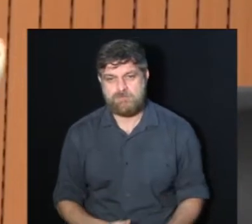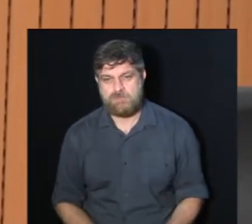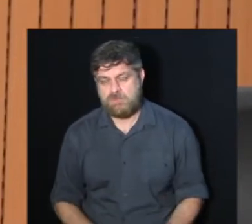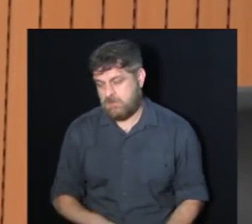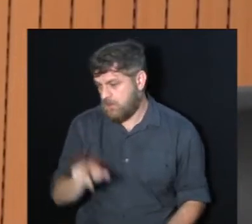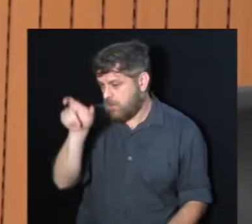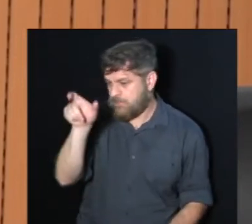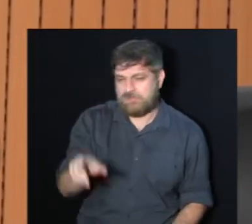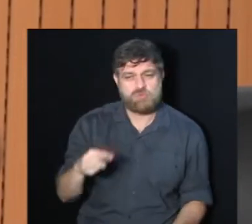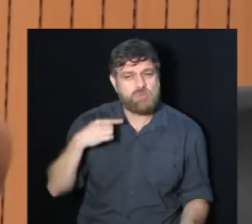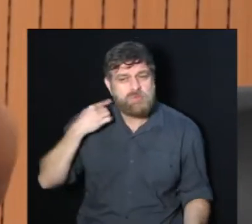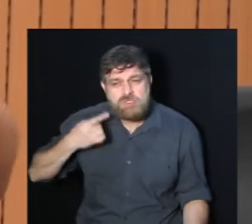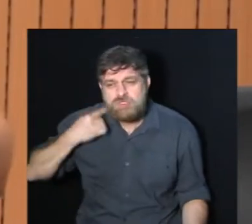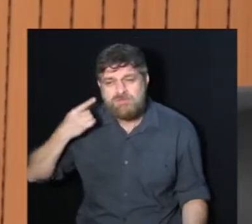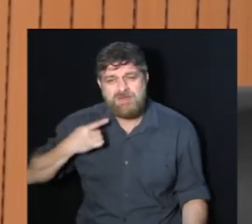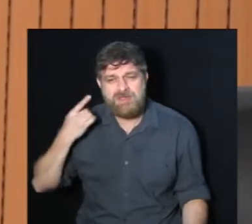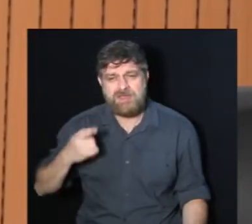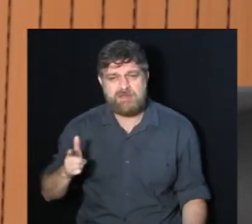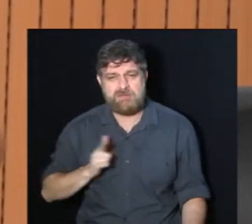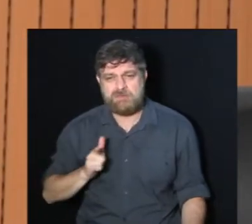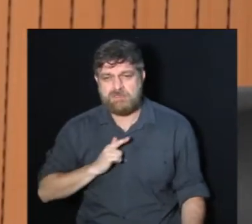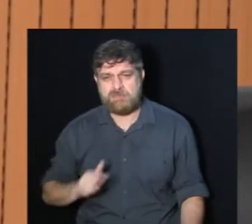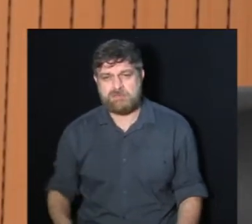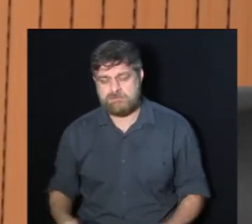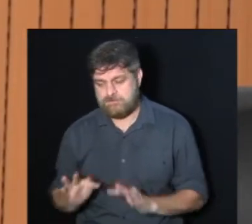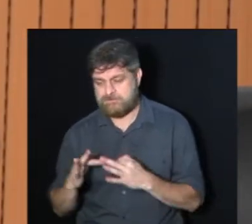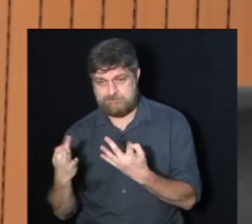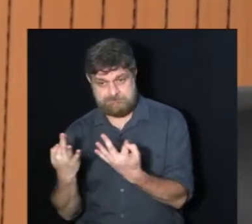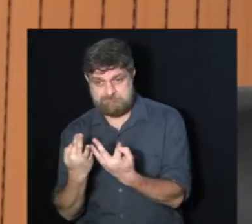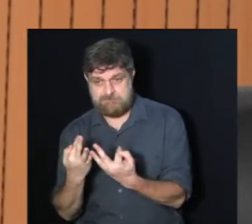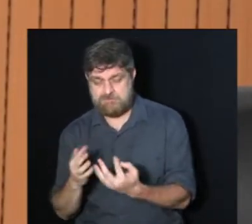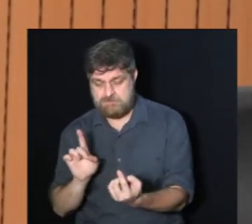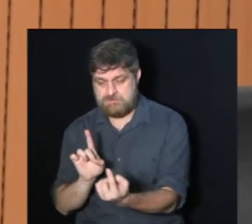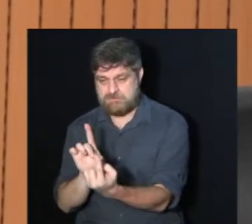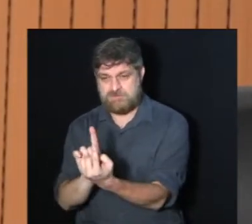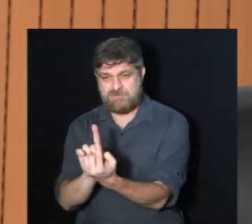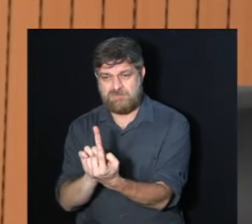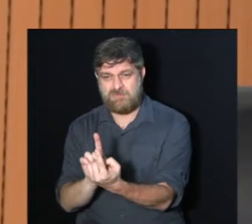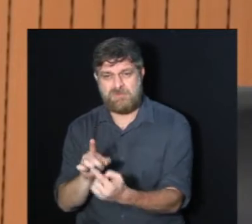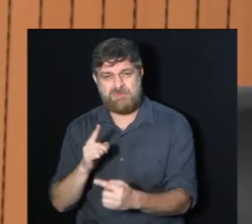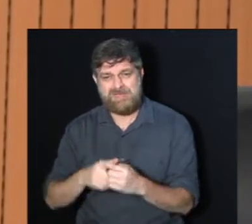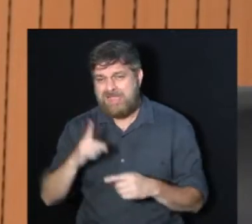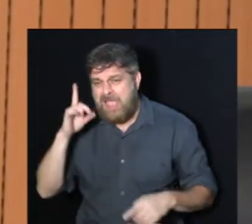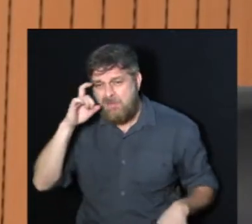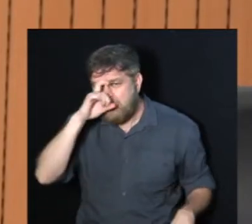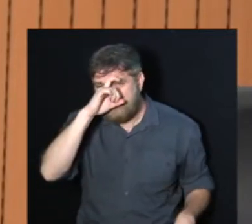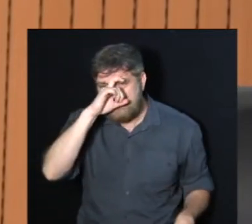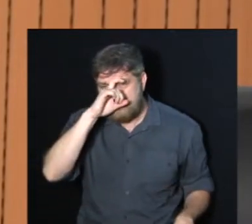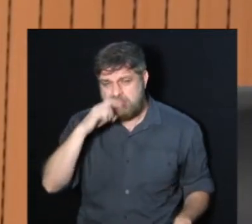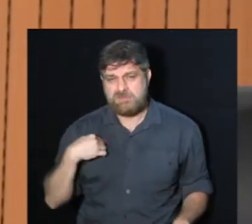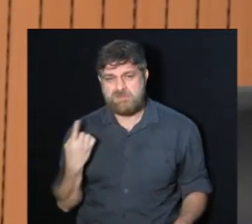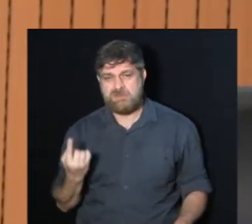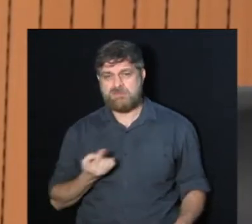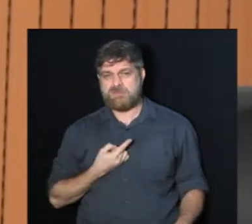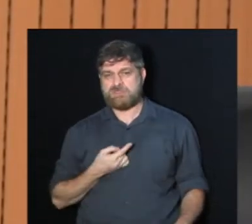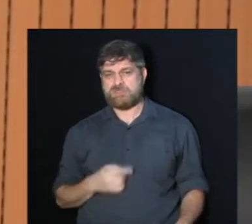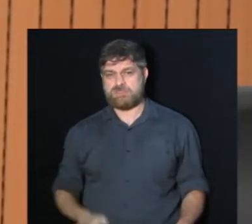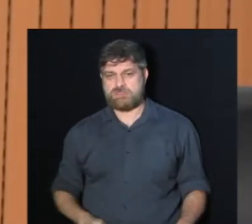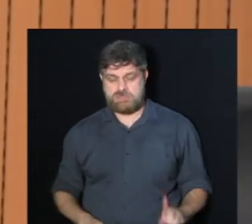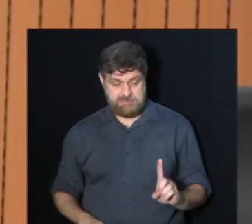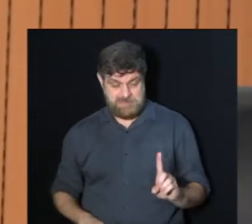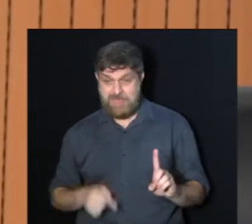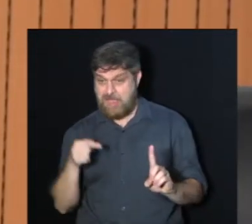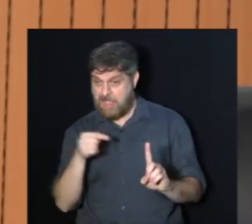um advogado, não sei, que seja da família. Porque fica muito difícil para a gente explicitar para essa